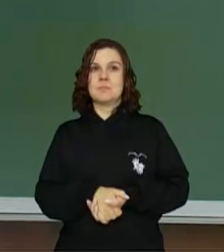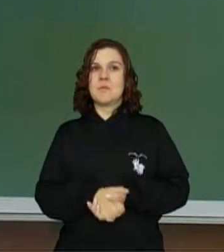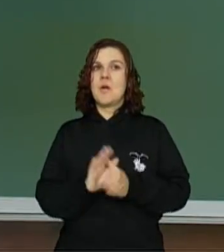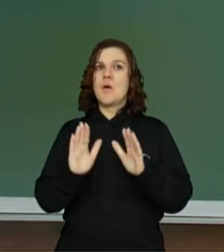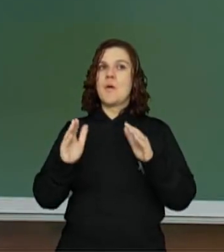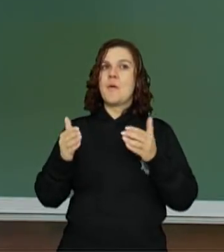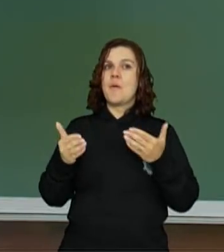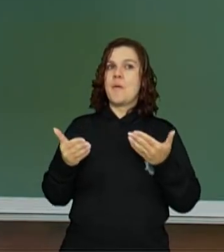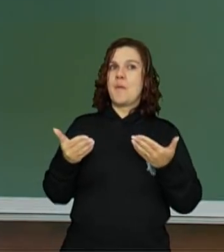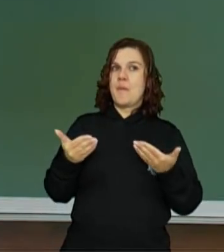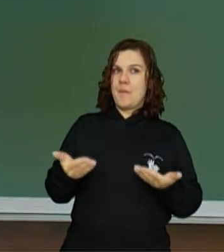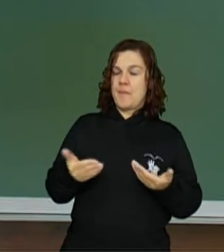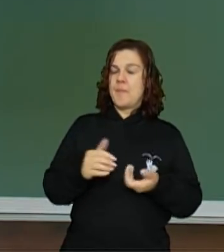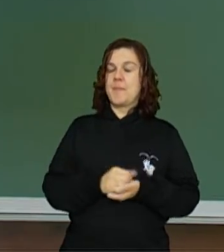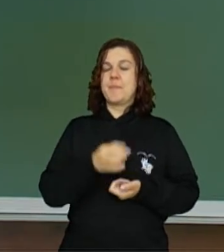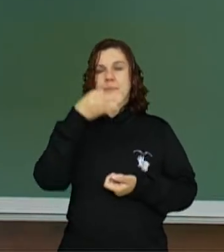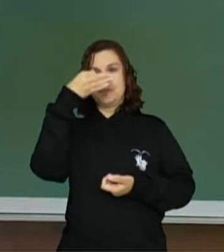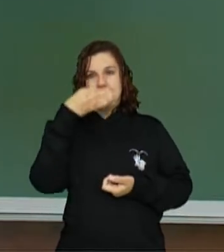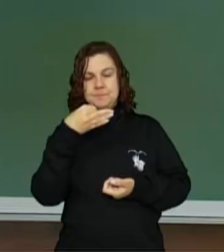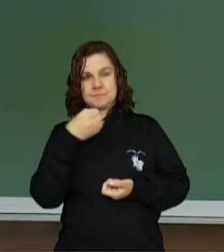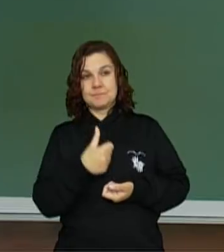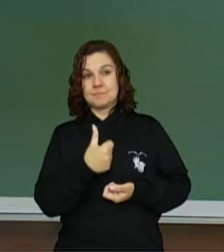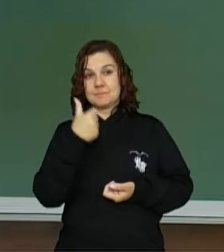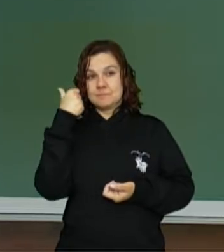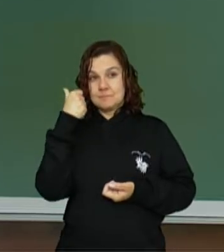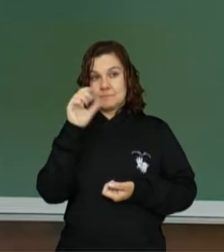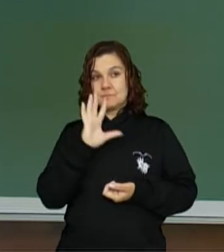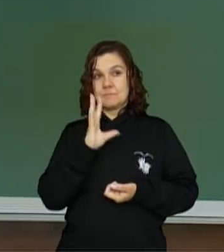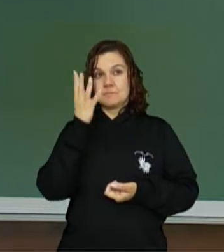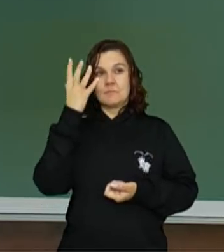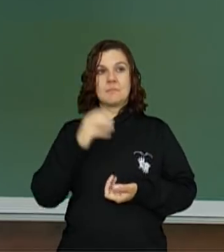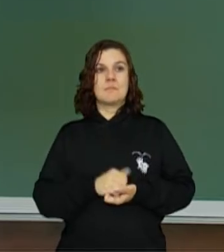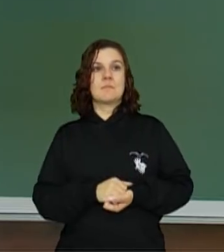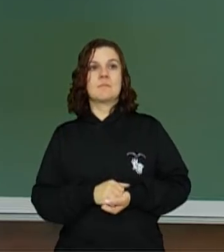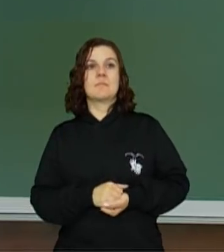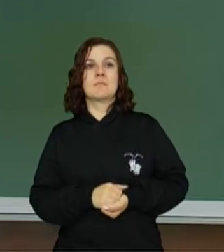Qual é a forma correta para essa situação?